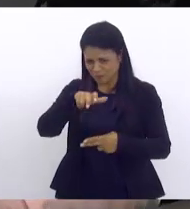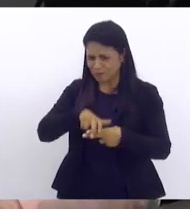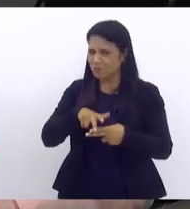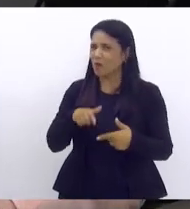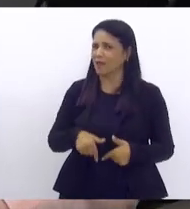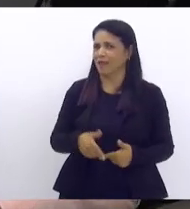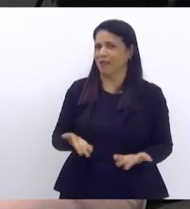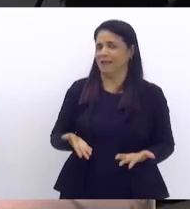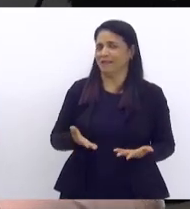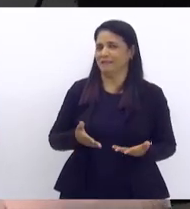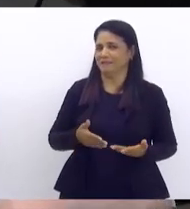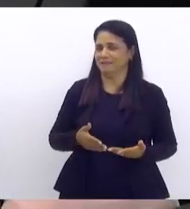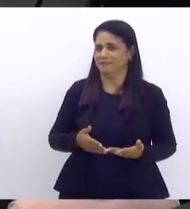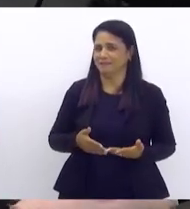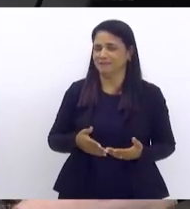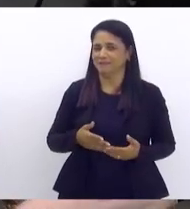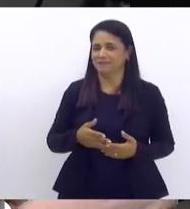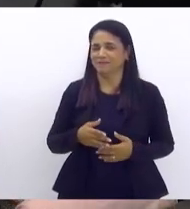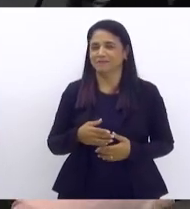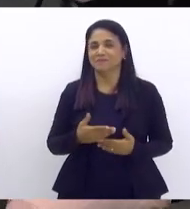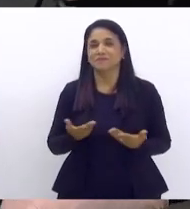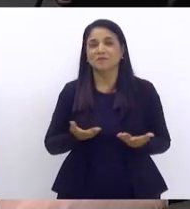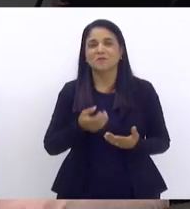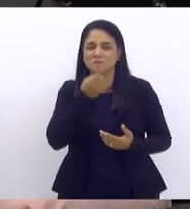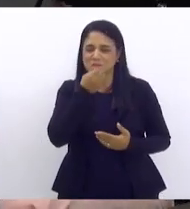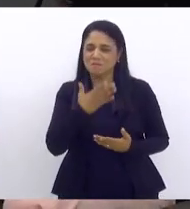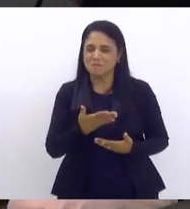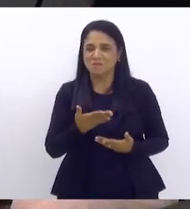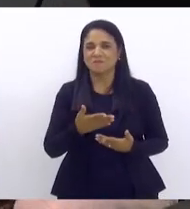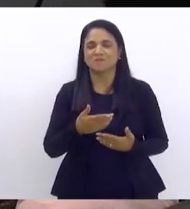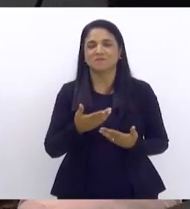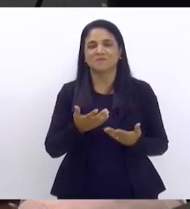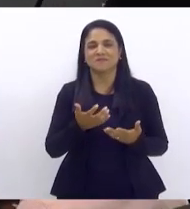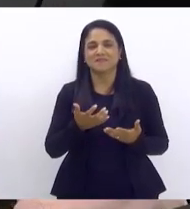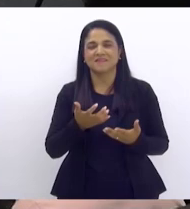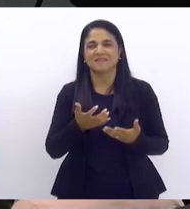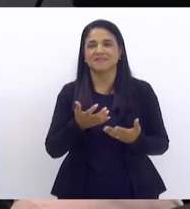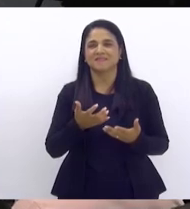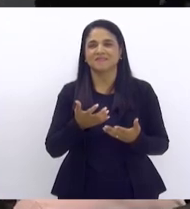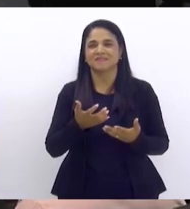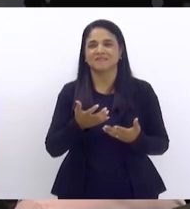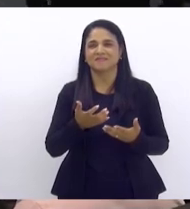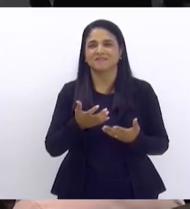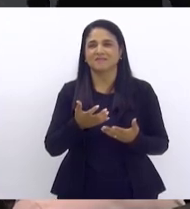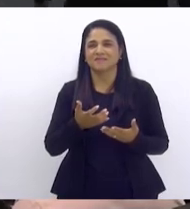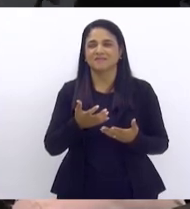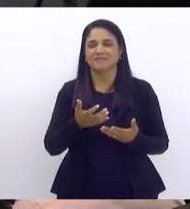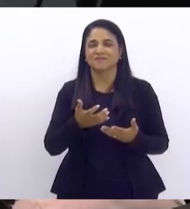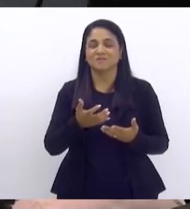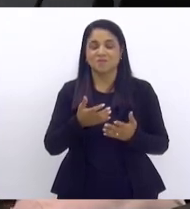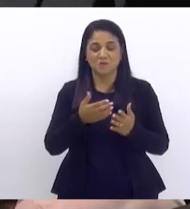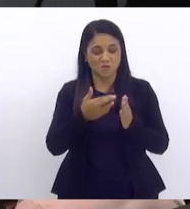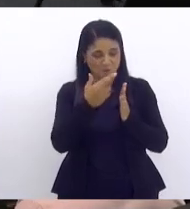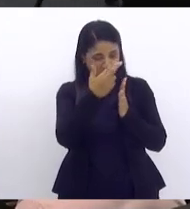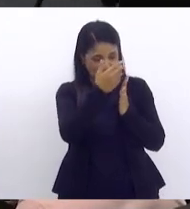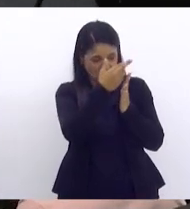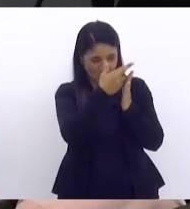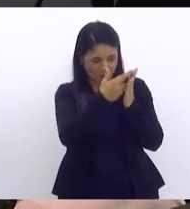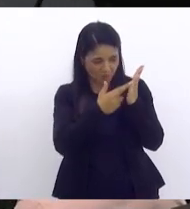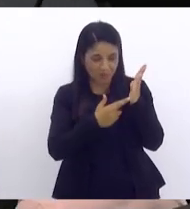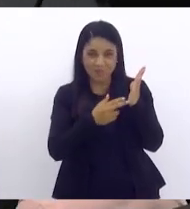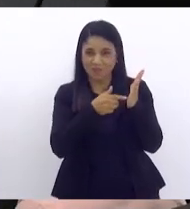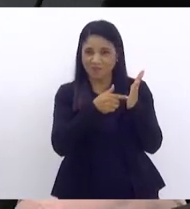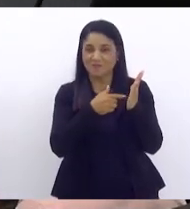Deus. Muito bem. E agora quero... Deixa eu ver aqui o meu roteiro.